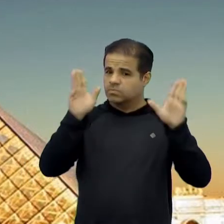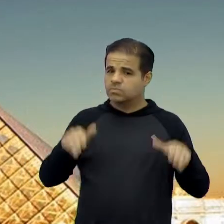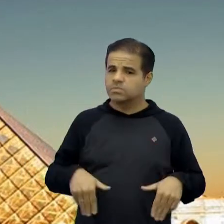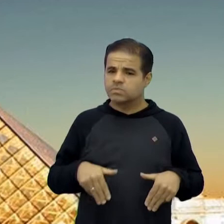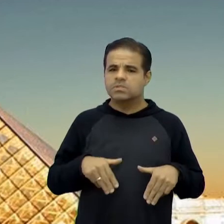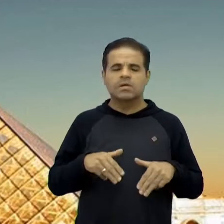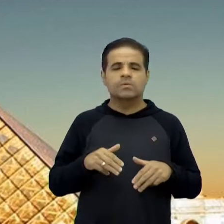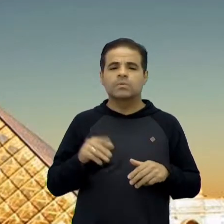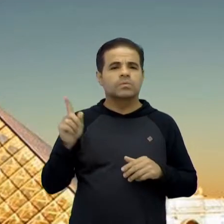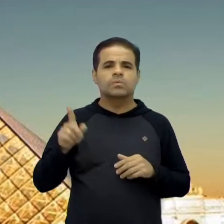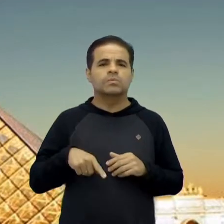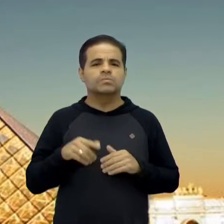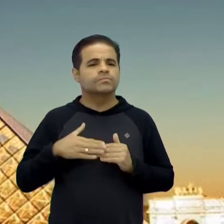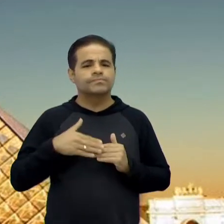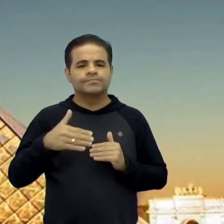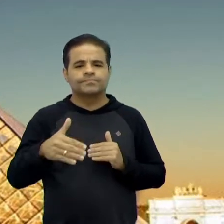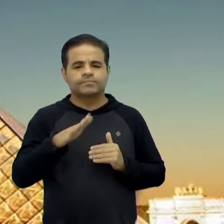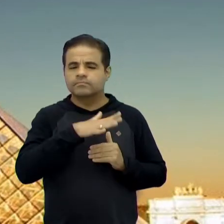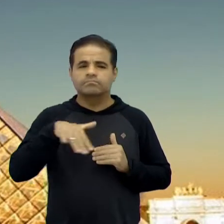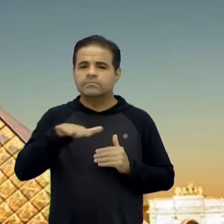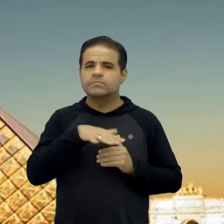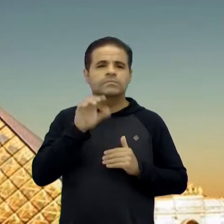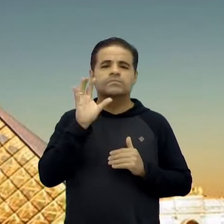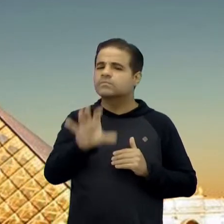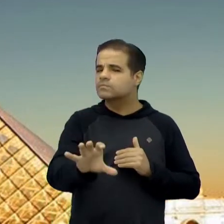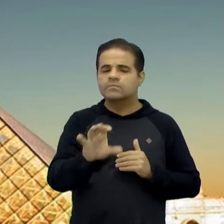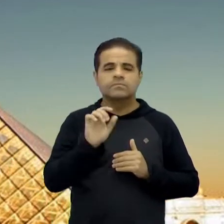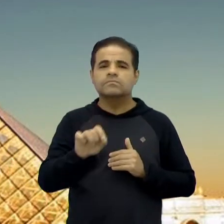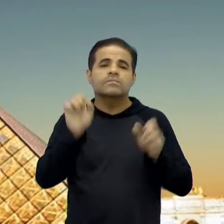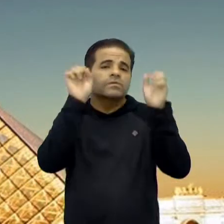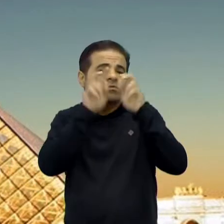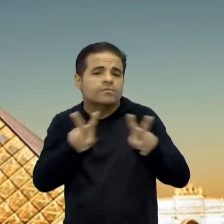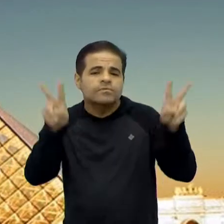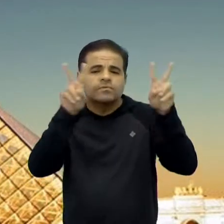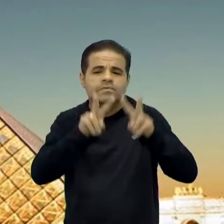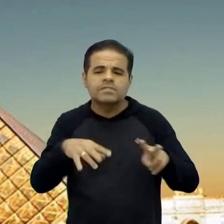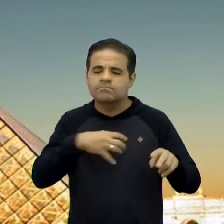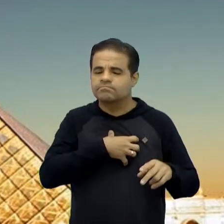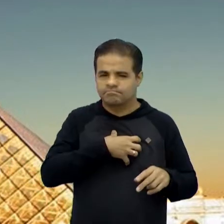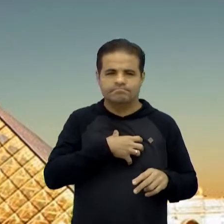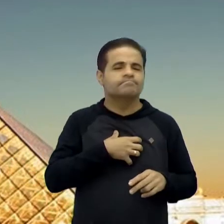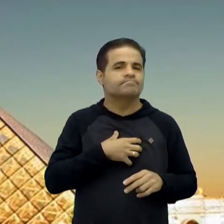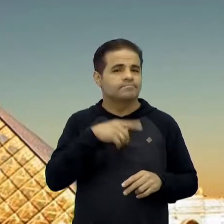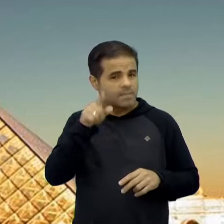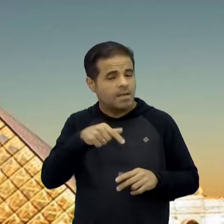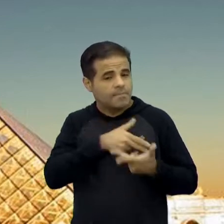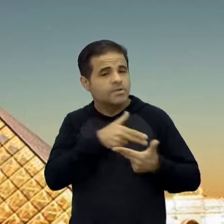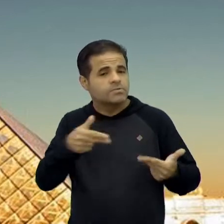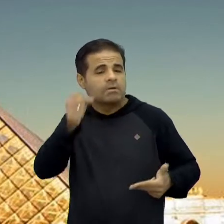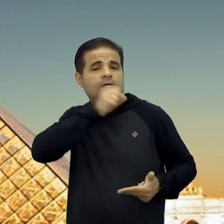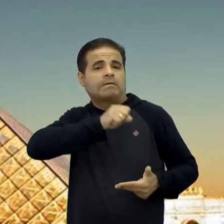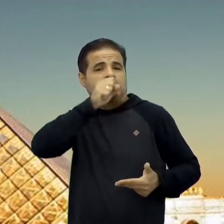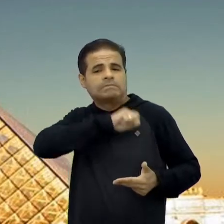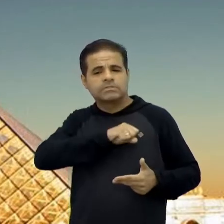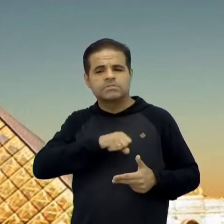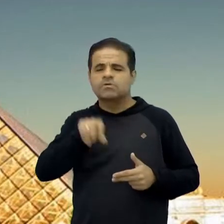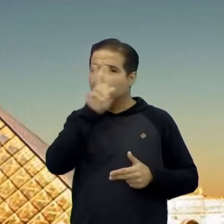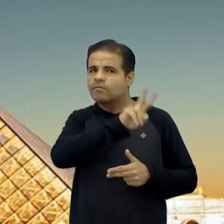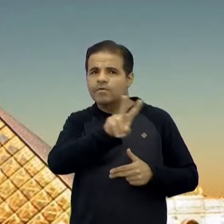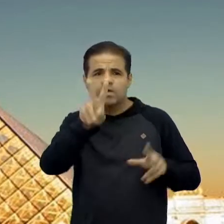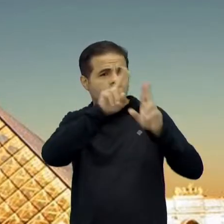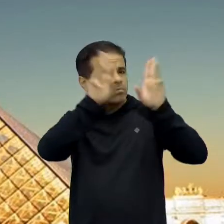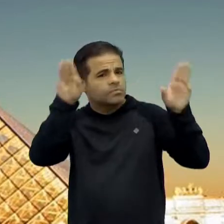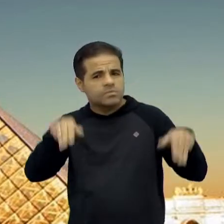em tese em tese não, né? Na visão do senso comum. É para as coisas antigas e fala, não, eu vejo um museu de